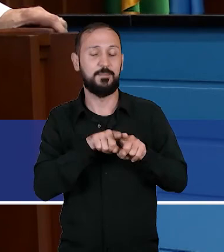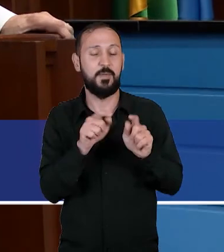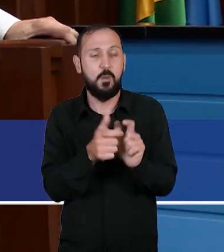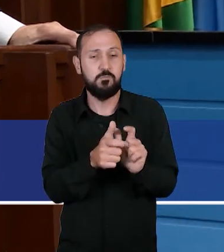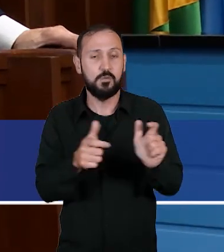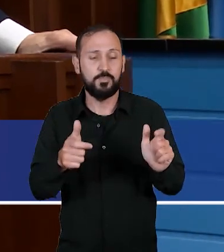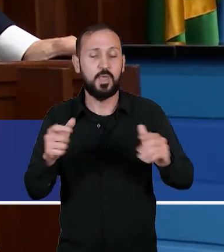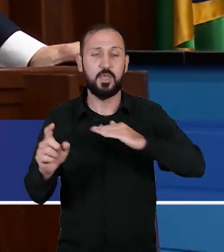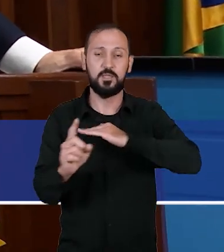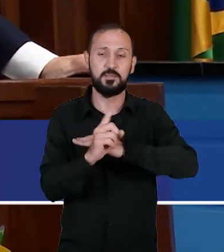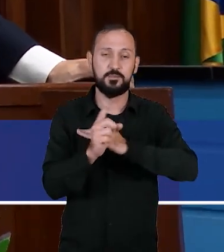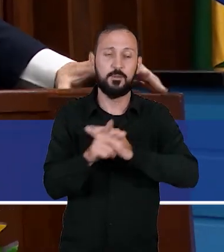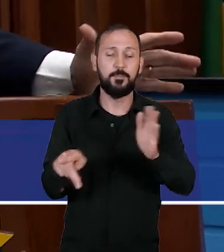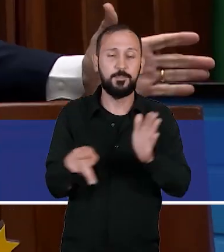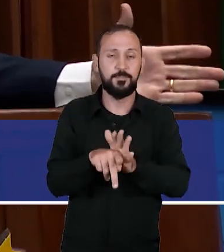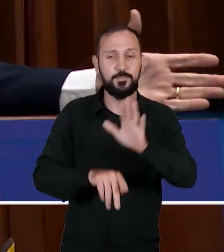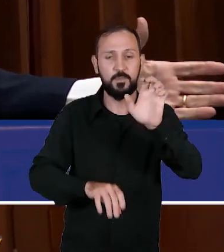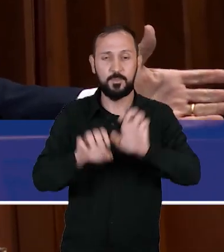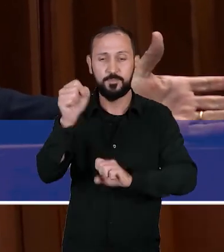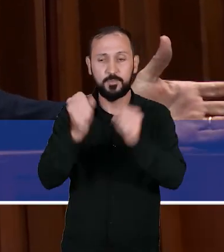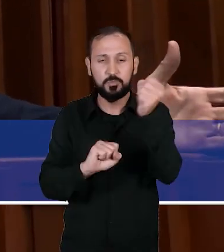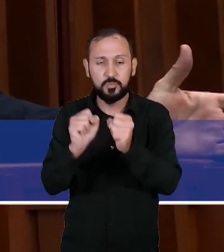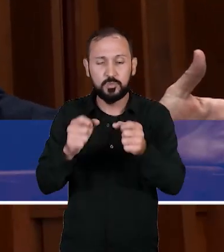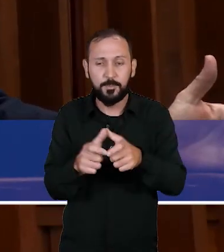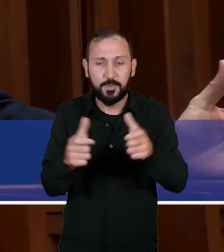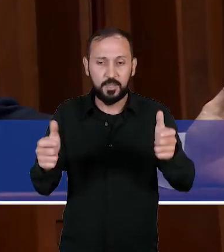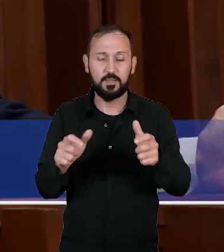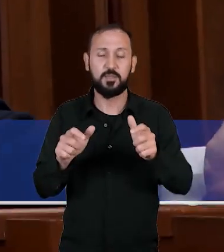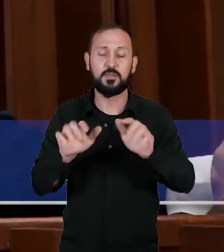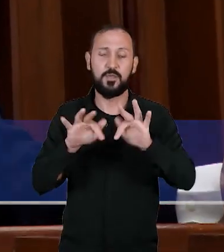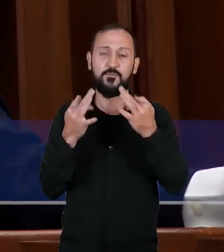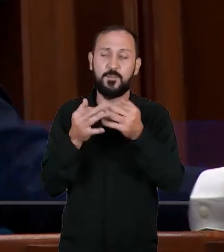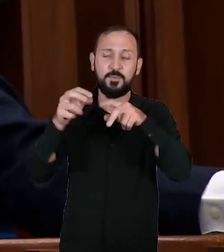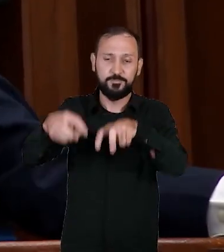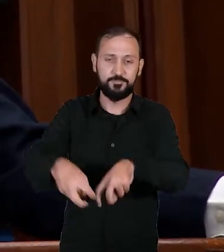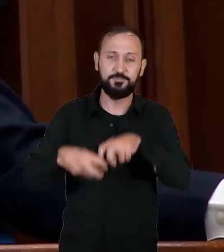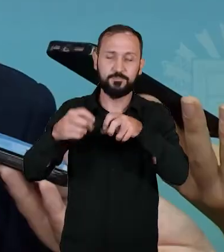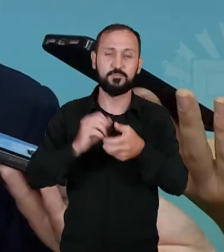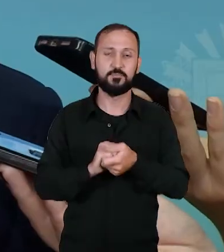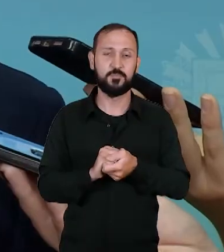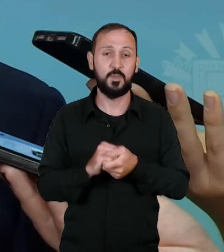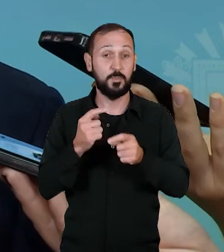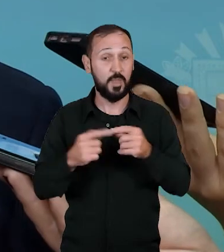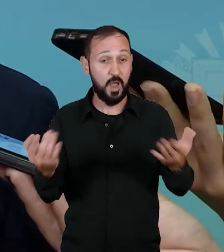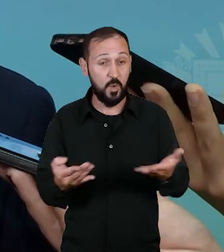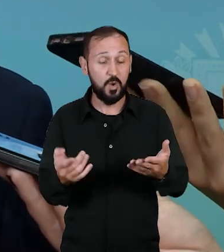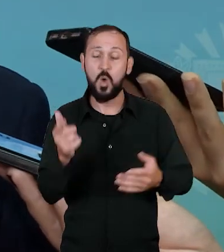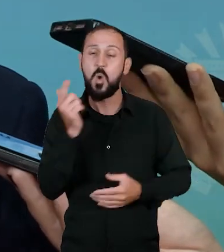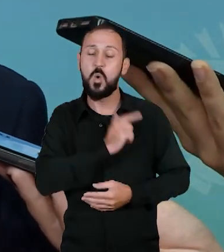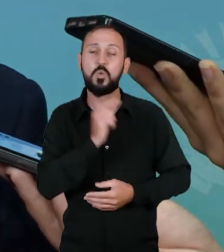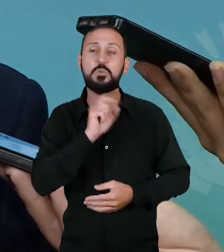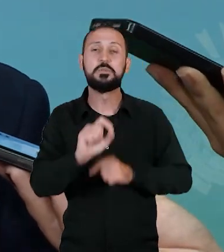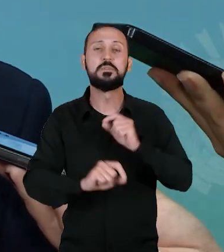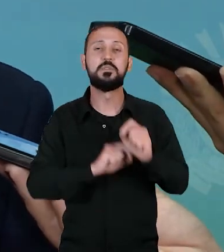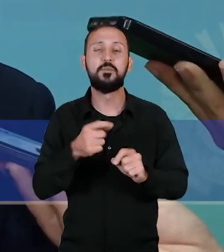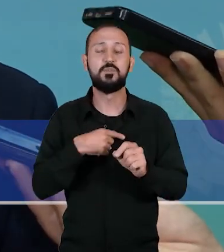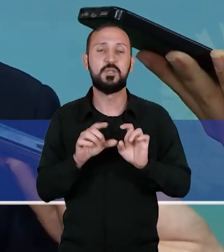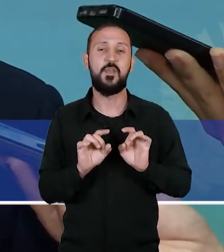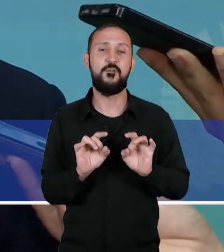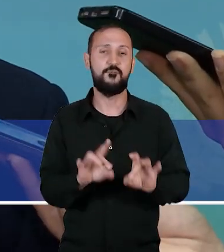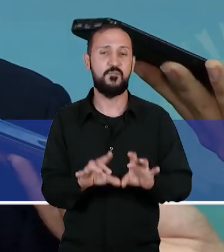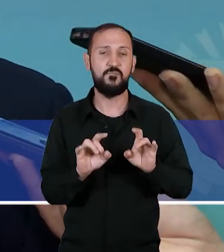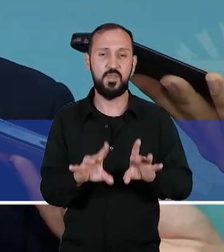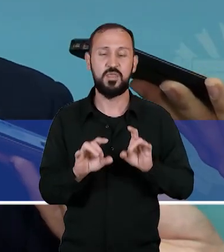como amplia o mercado atendido por micro e pequenas indústrias da agricultura familiar. Agora existe a possibilidade